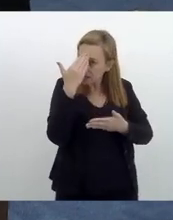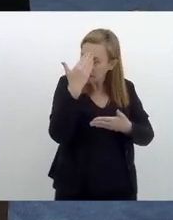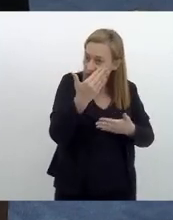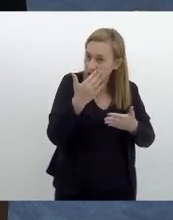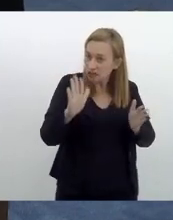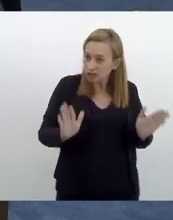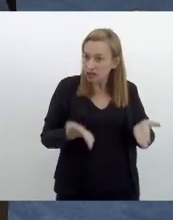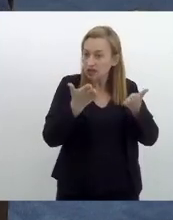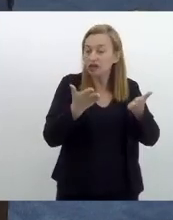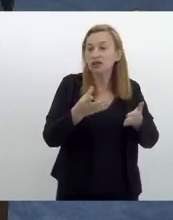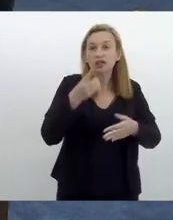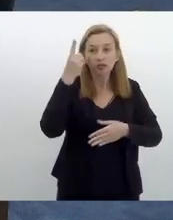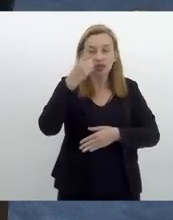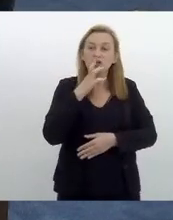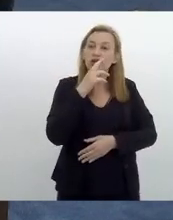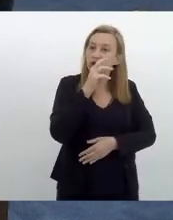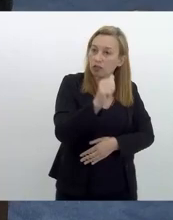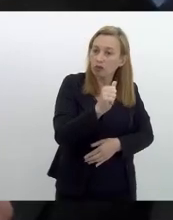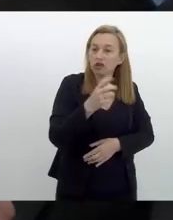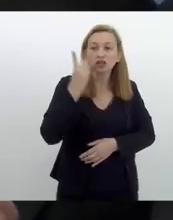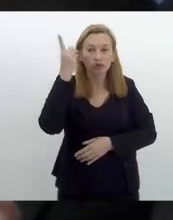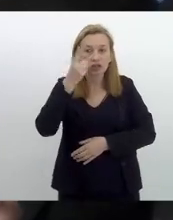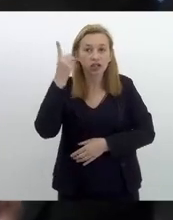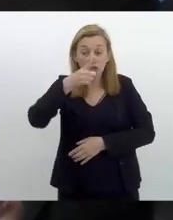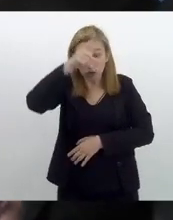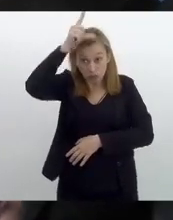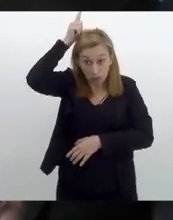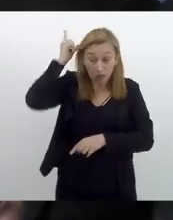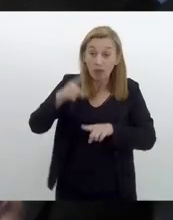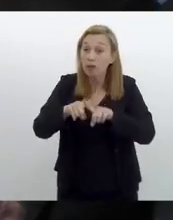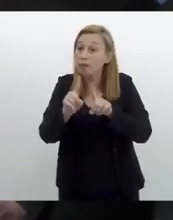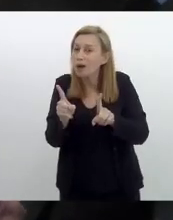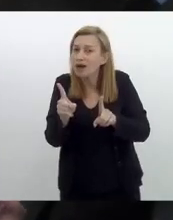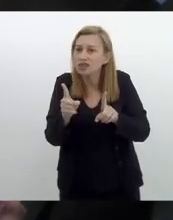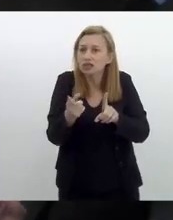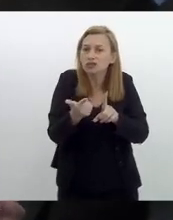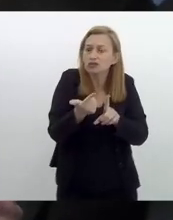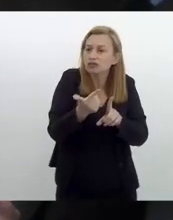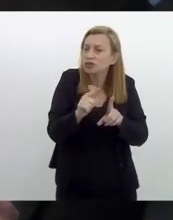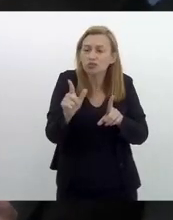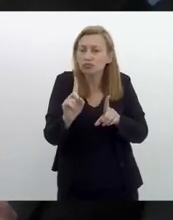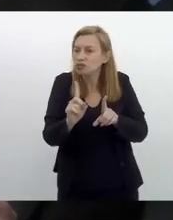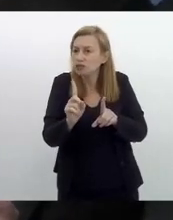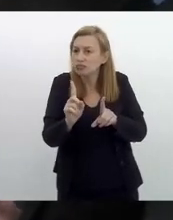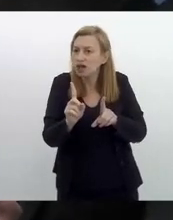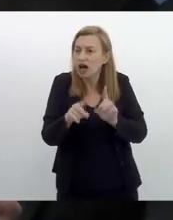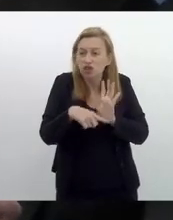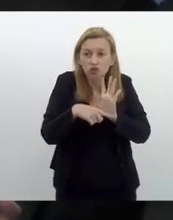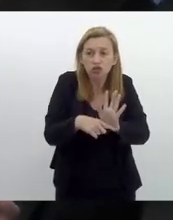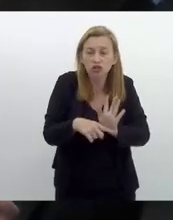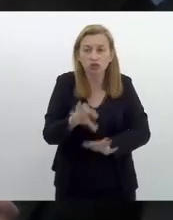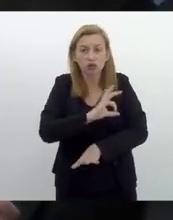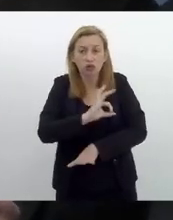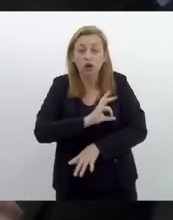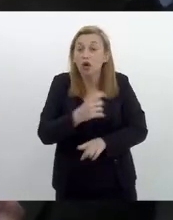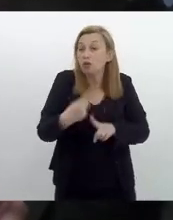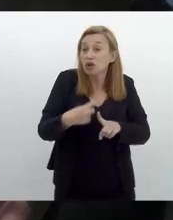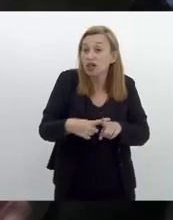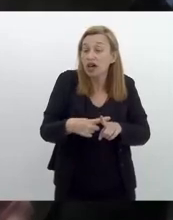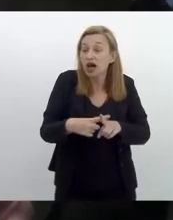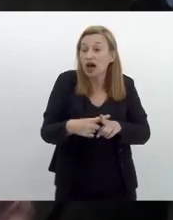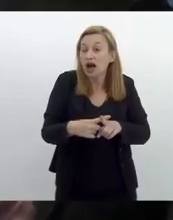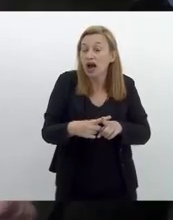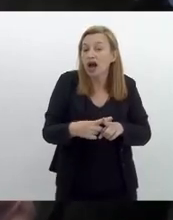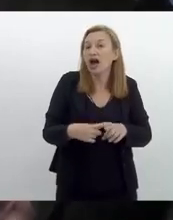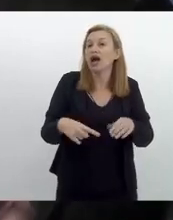do deputado Amorim do deputado Luiz Paulo mas isso não está beneficiando os policiais porque a emenda constitucional 51 não foi